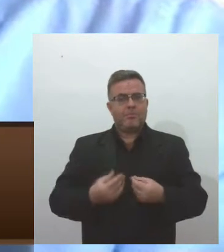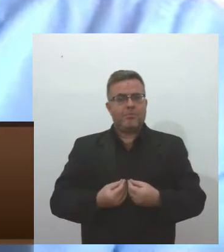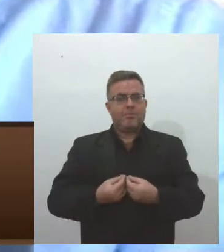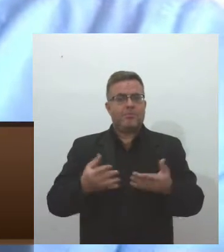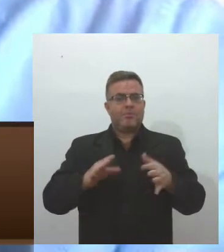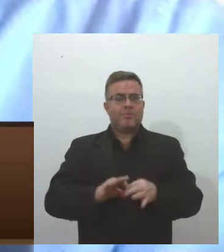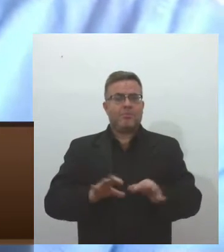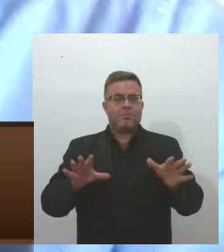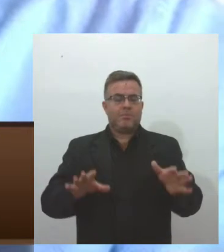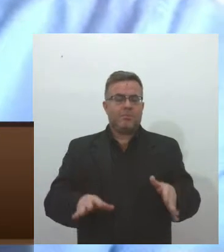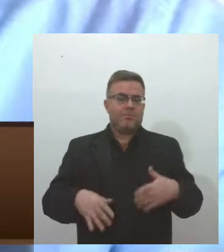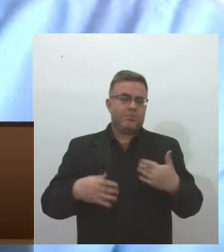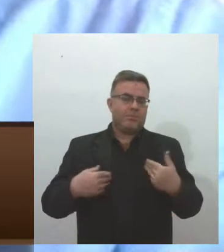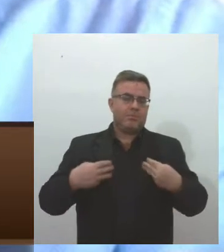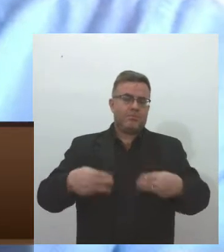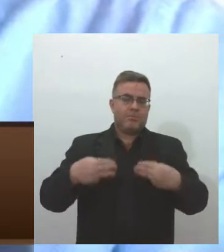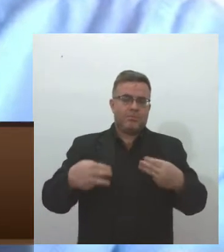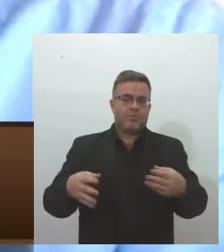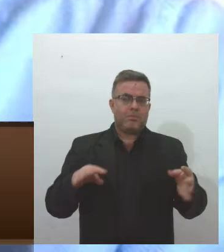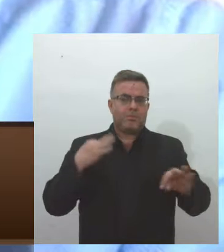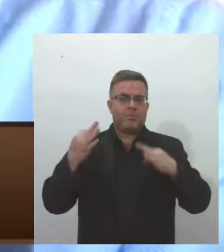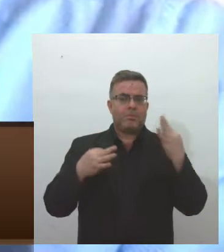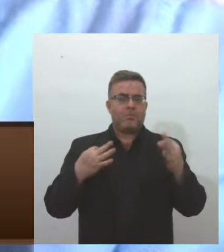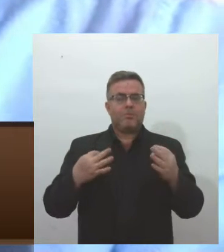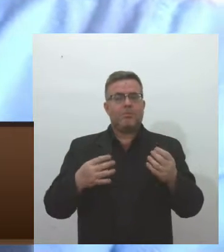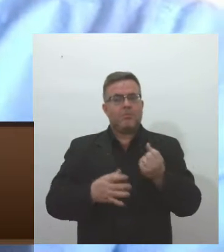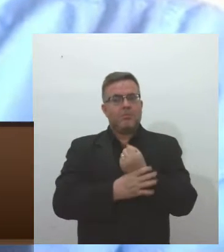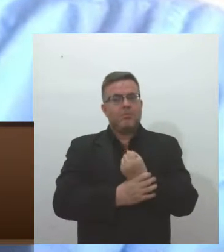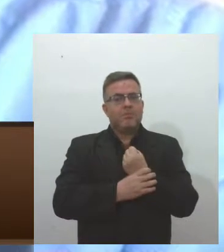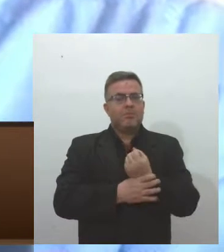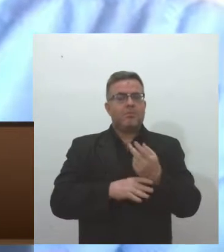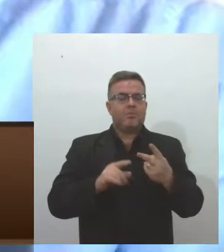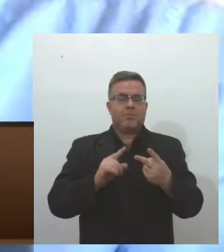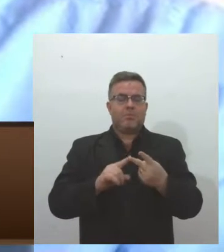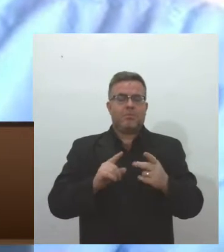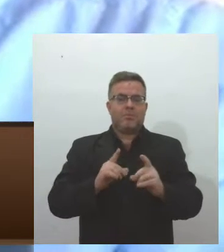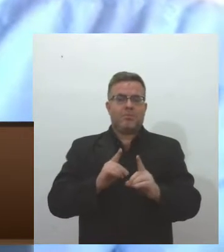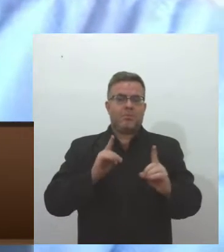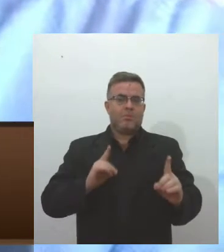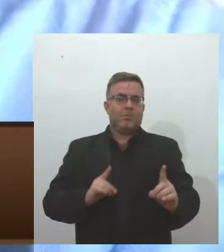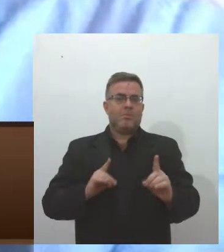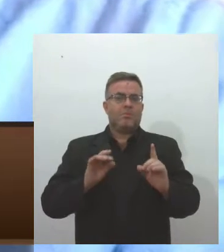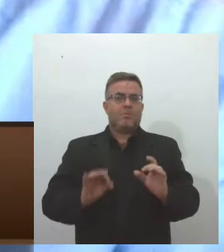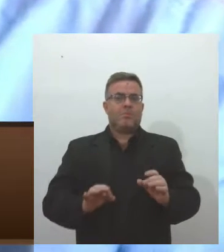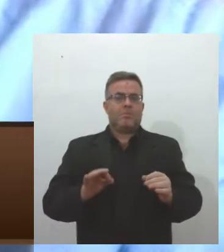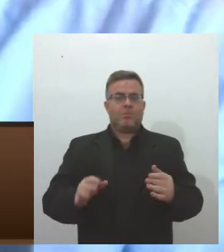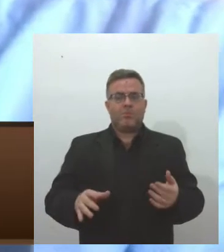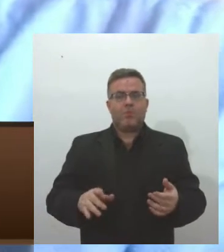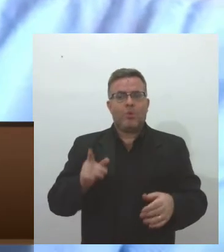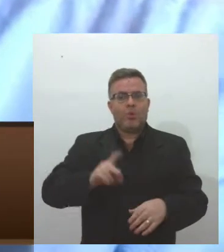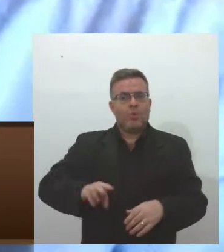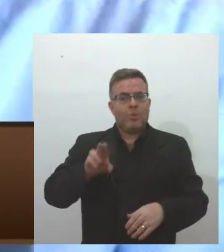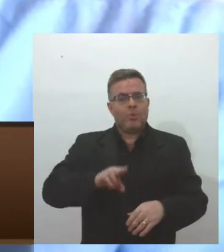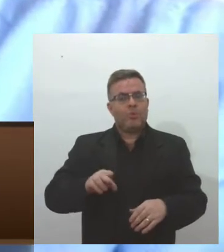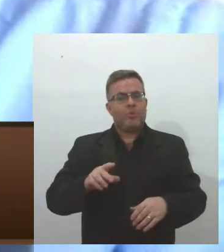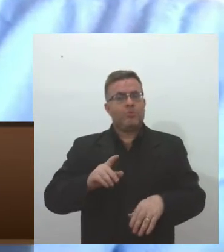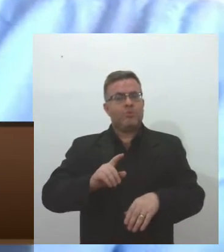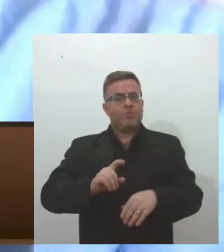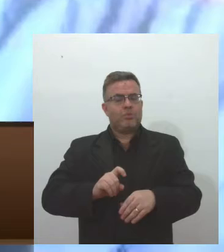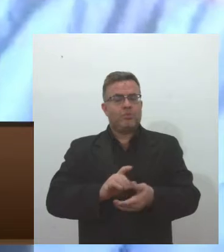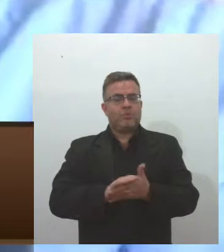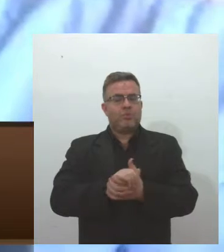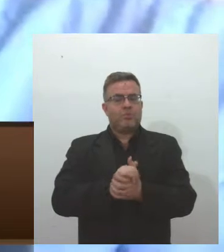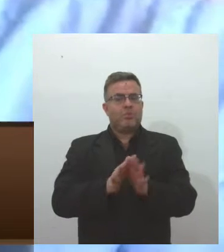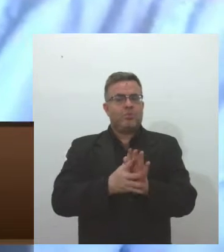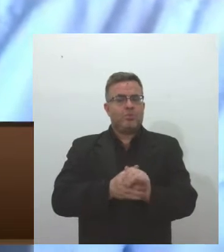protocolos de segurança sanitária, de distanciamento, de uso de álcool em gel. Sergipe se tornou